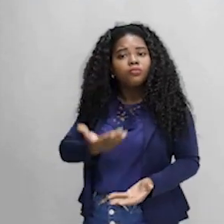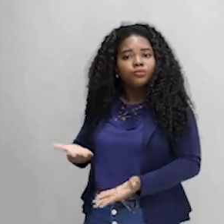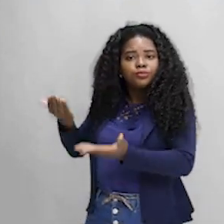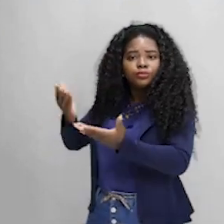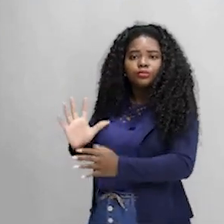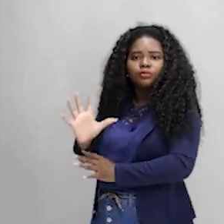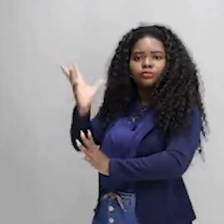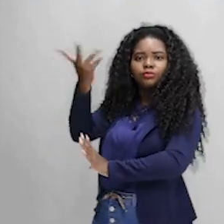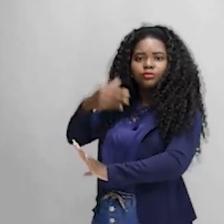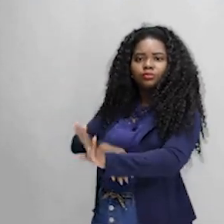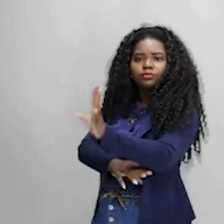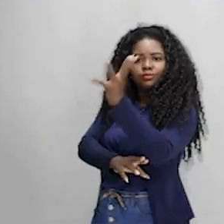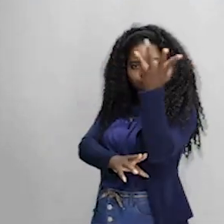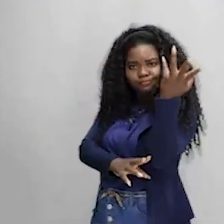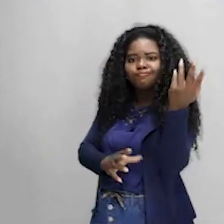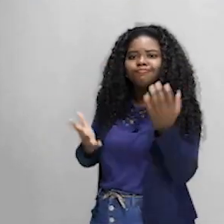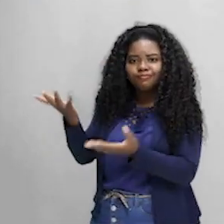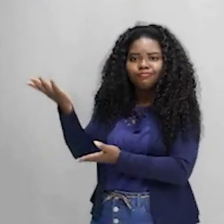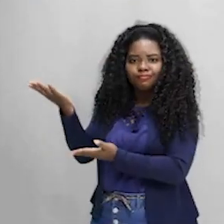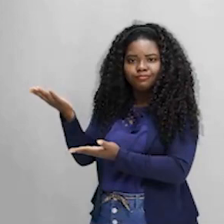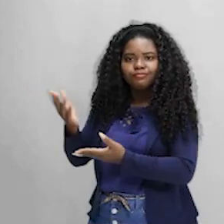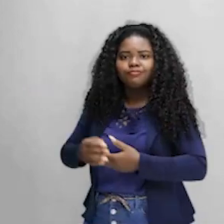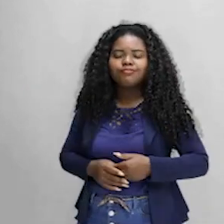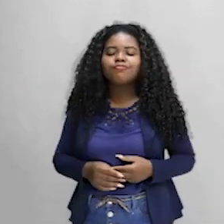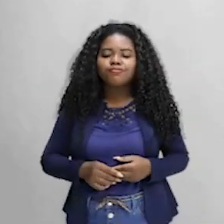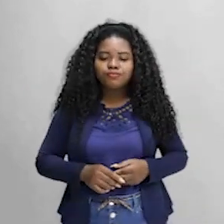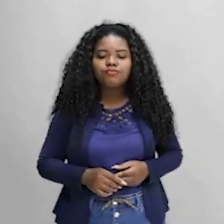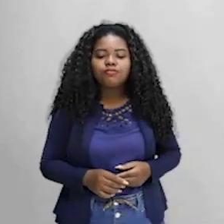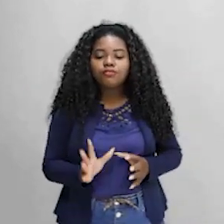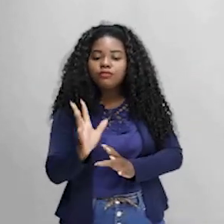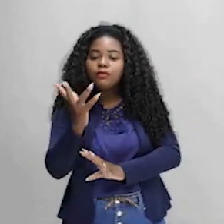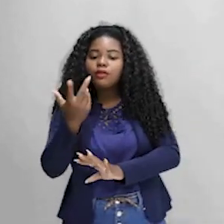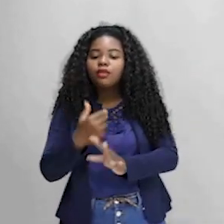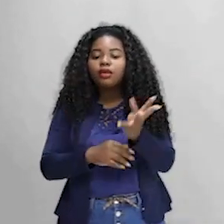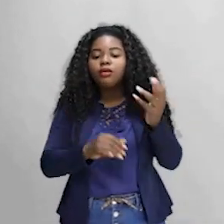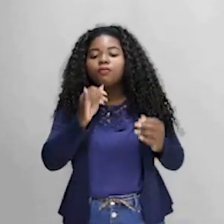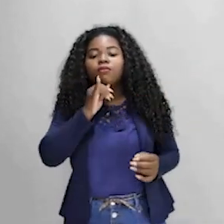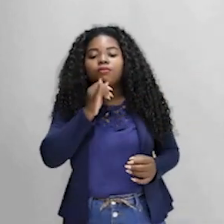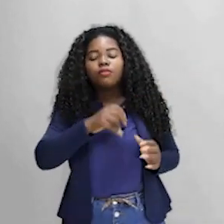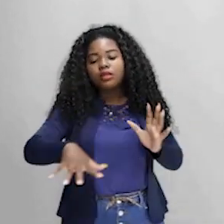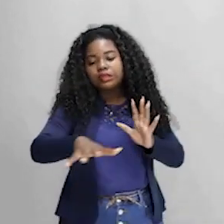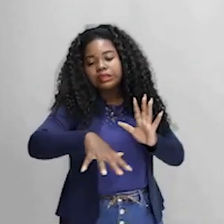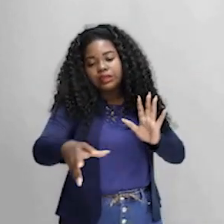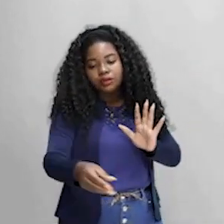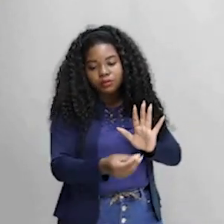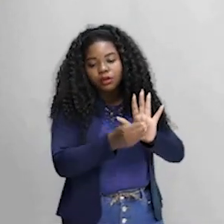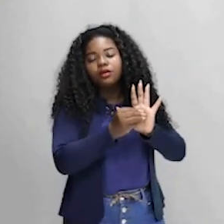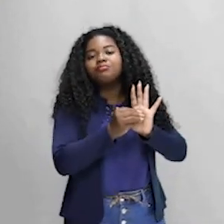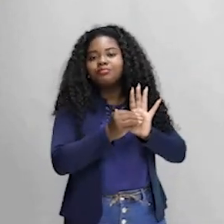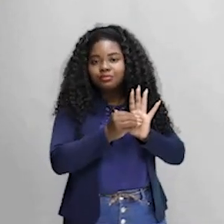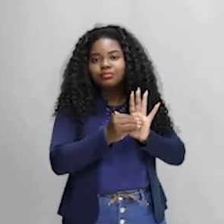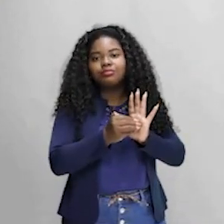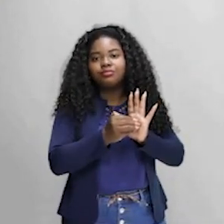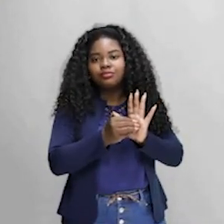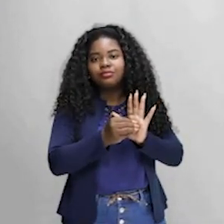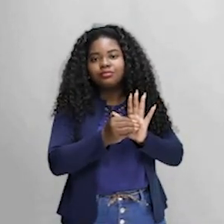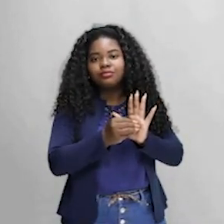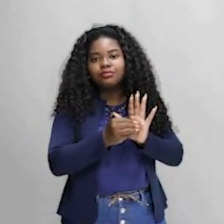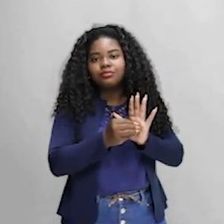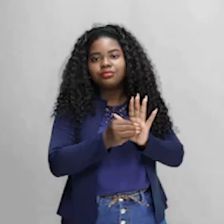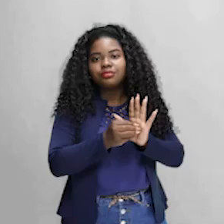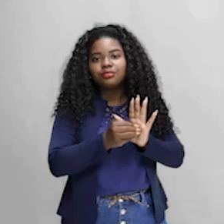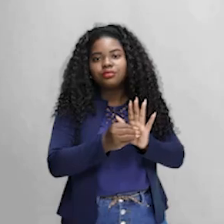bem densa, fechada. Florestas como, por exemplo, a Amazônia, elas são chamadas de florestas